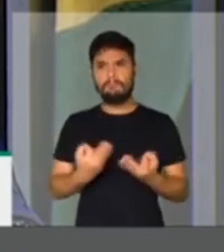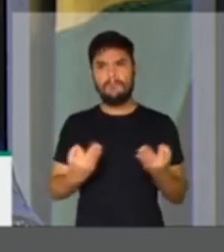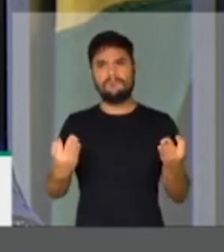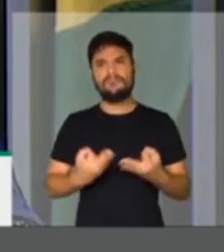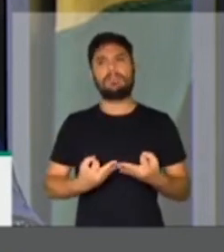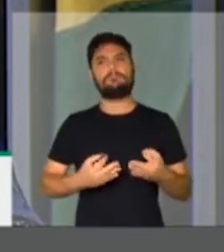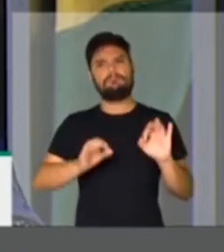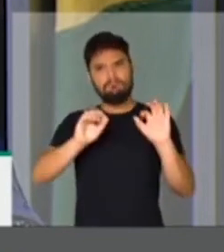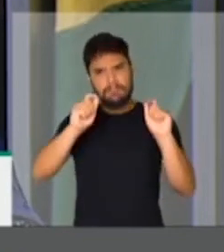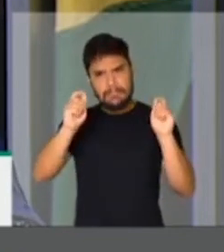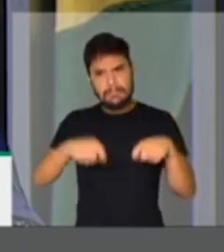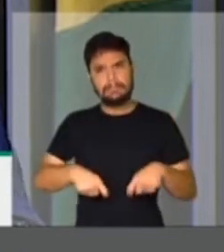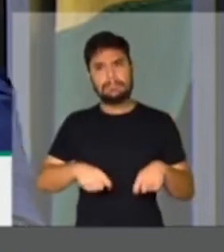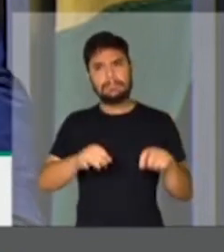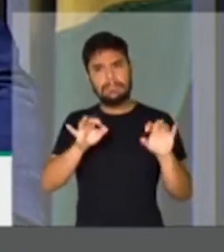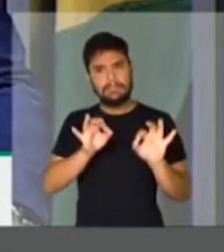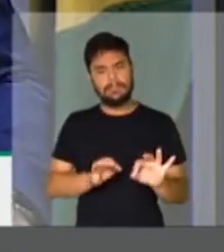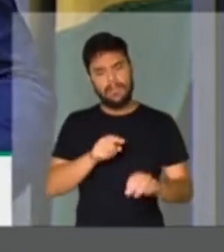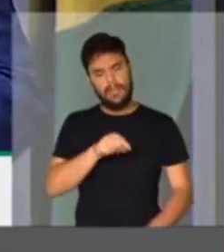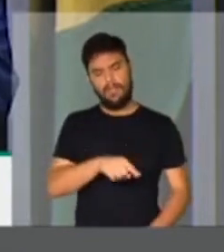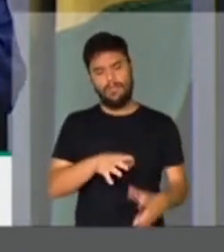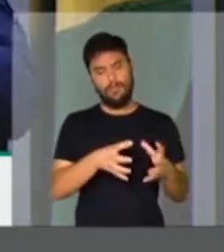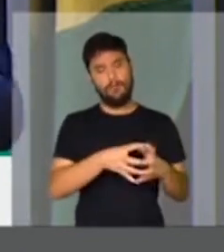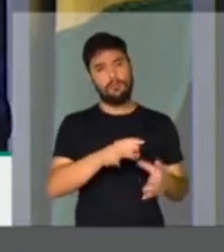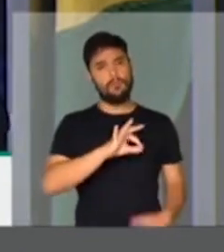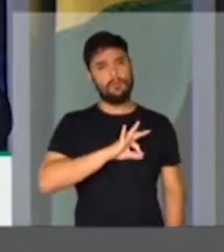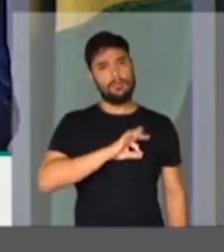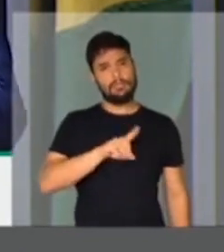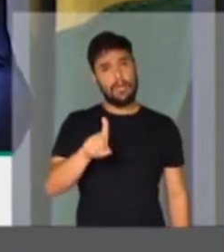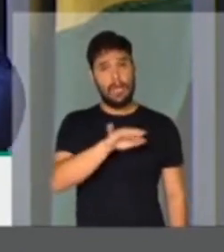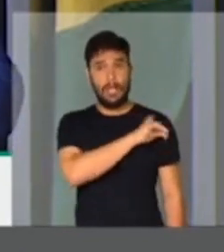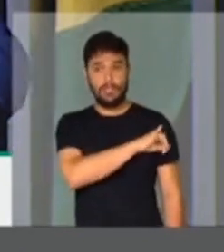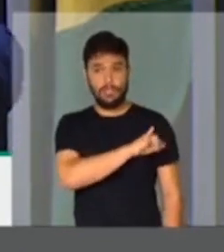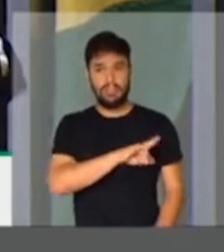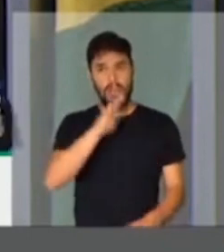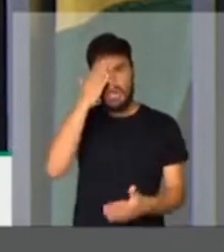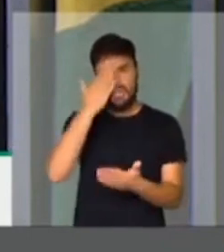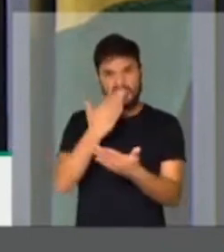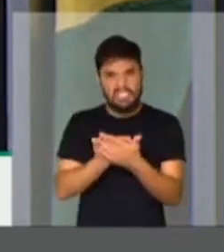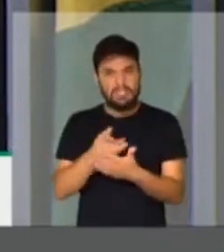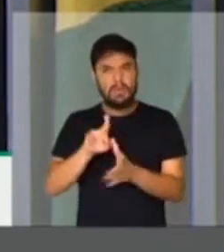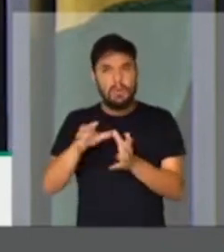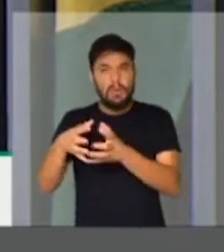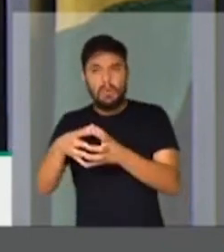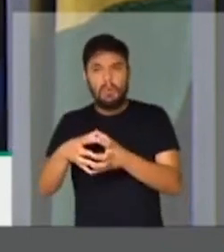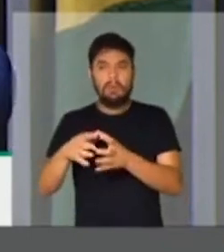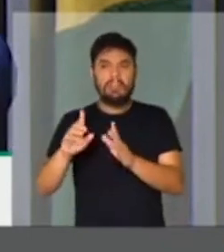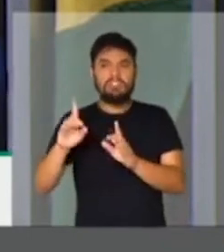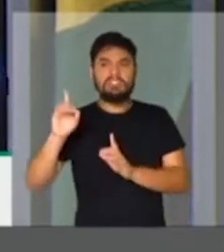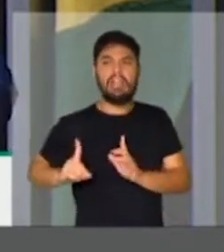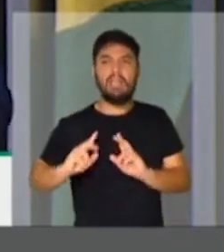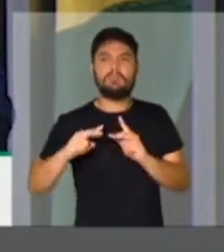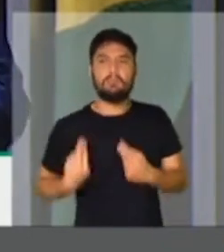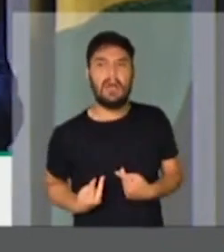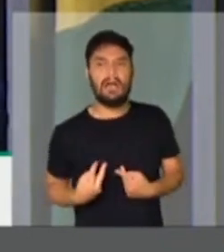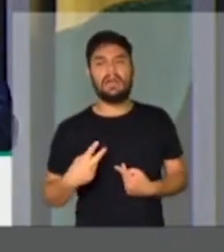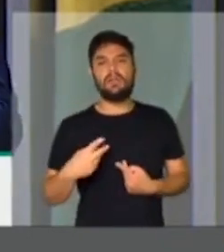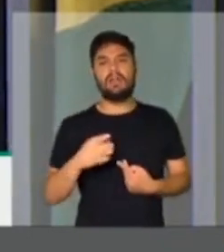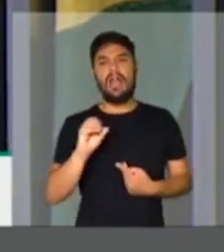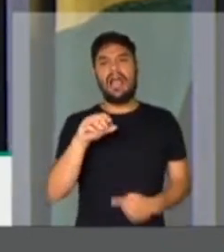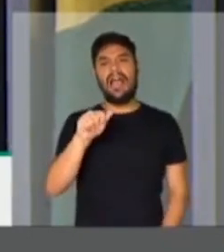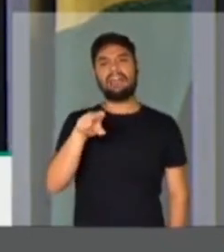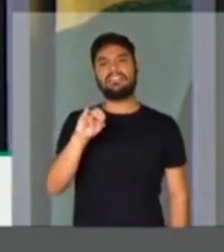perfeita. E obviamente que a Anistia Internacional e esses órgãos de direitos humanos já estão agindo, pedindo